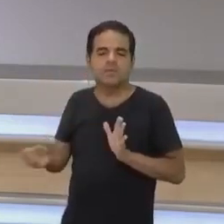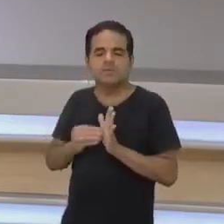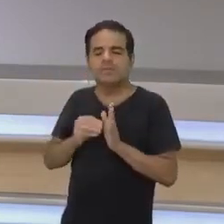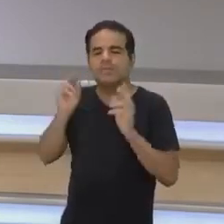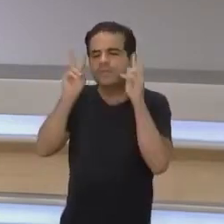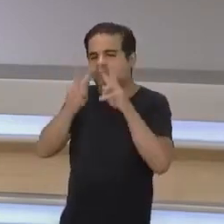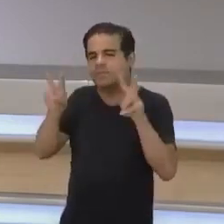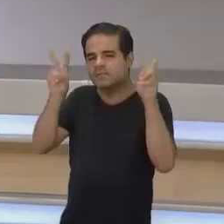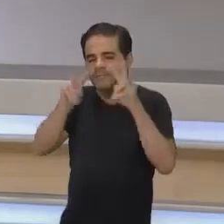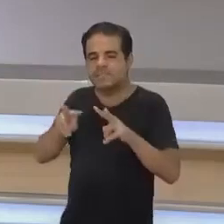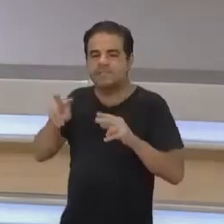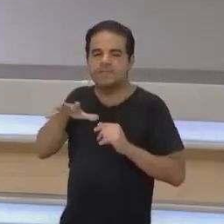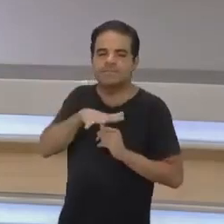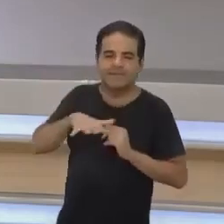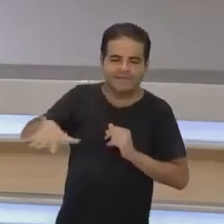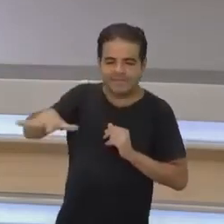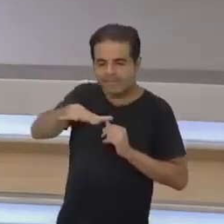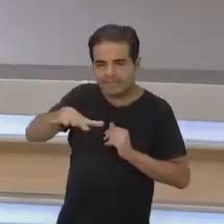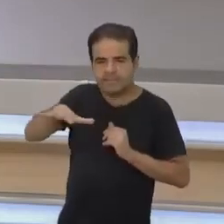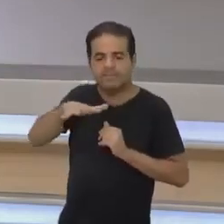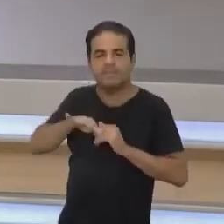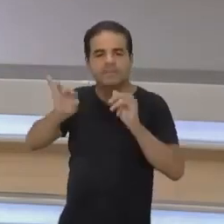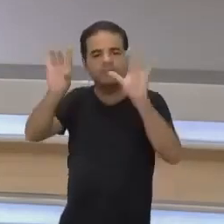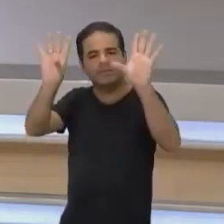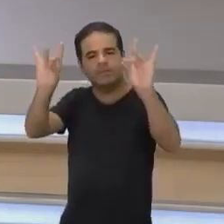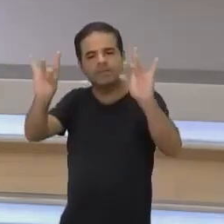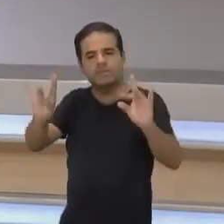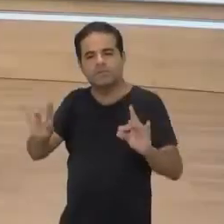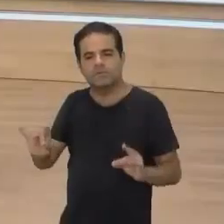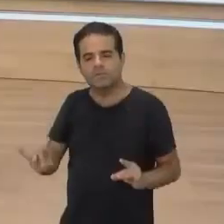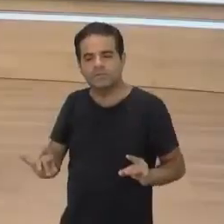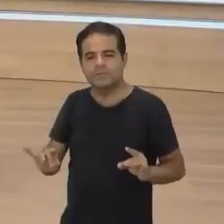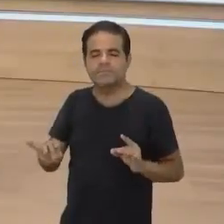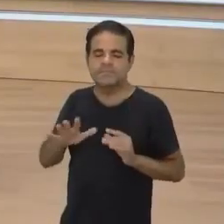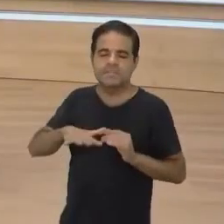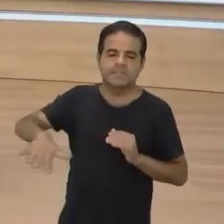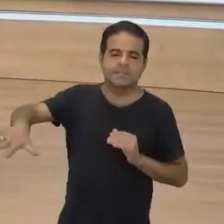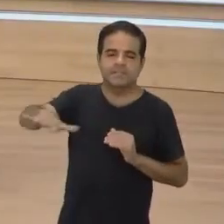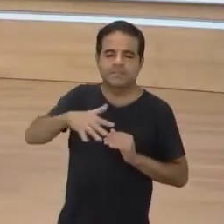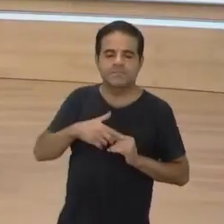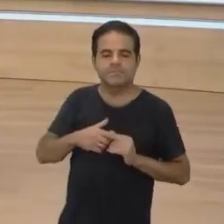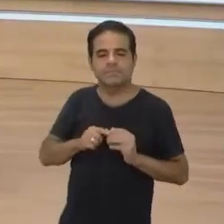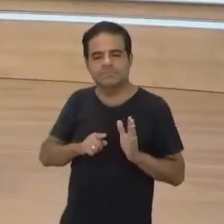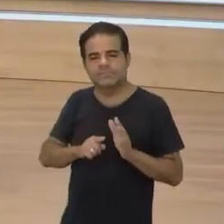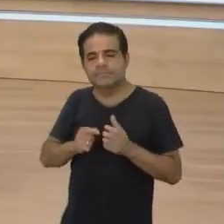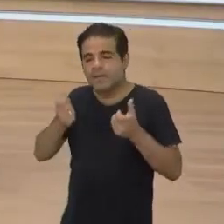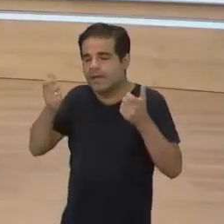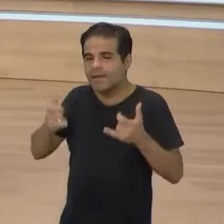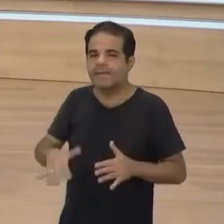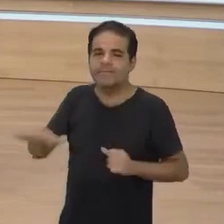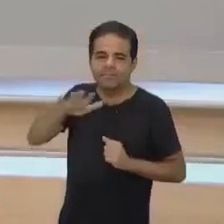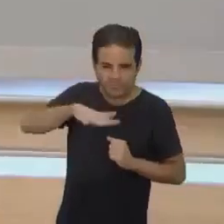uma visão geral e também visões mais detalhadas aí das imagens, né? Exatamente.